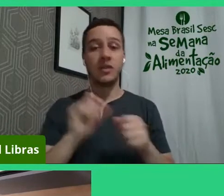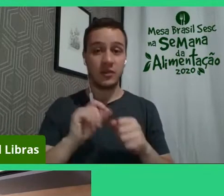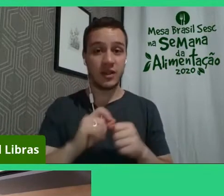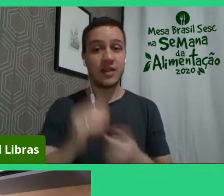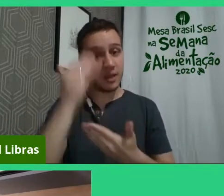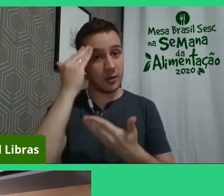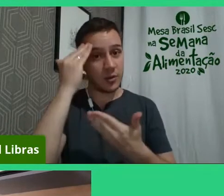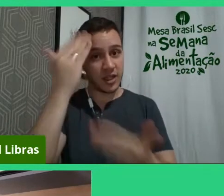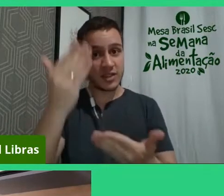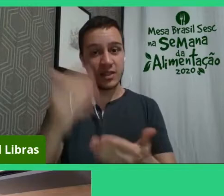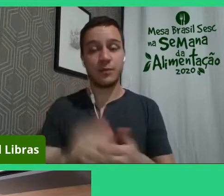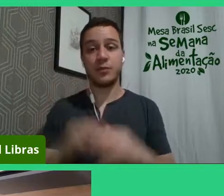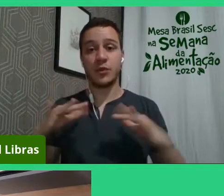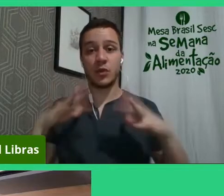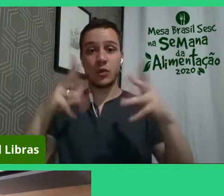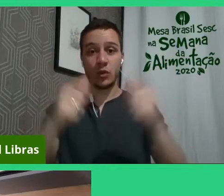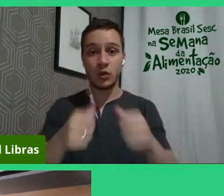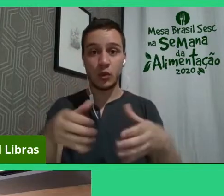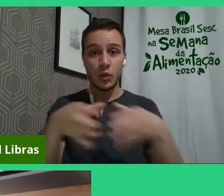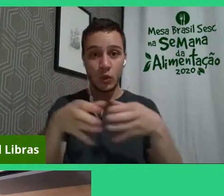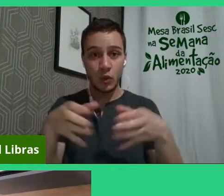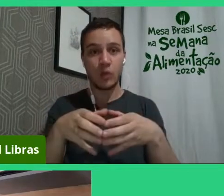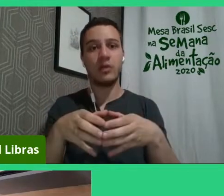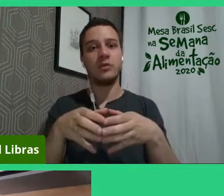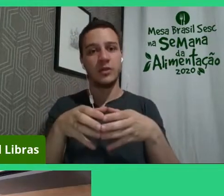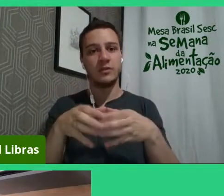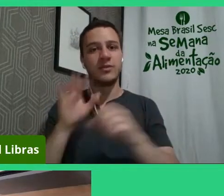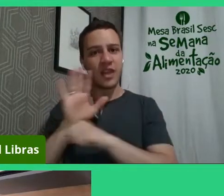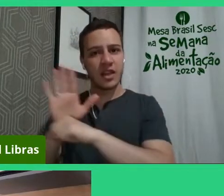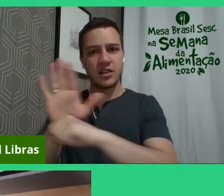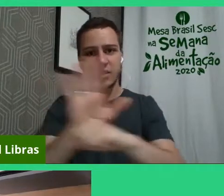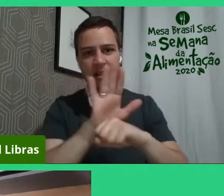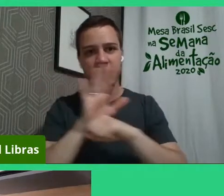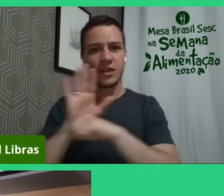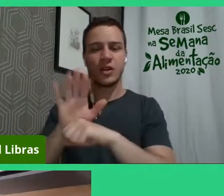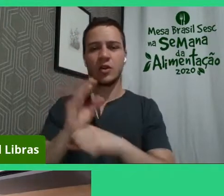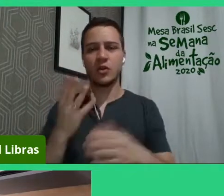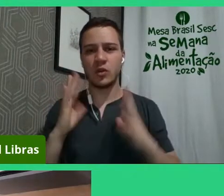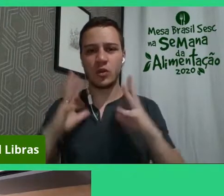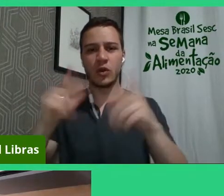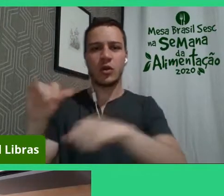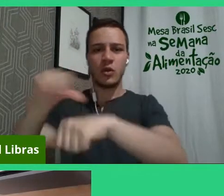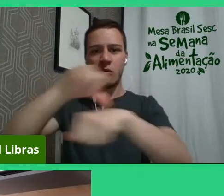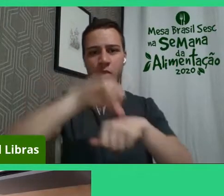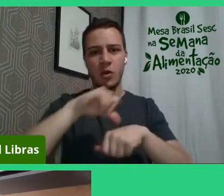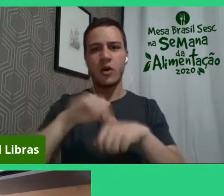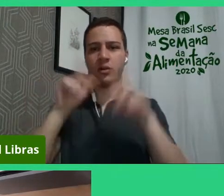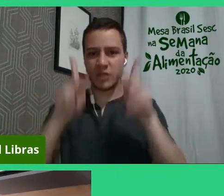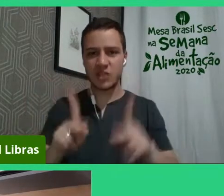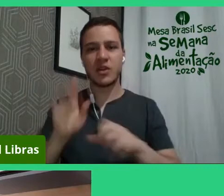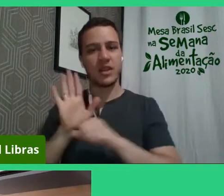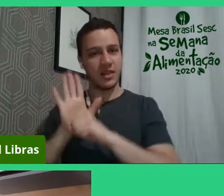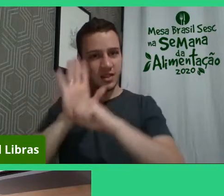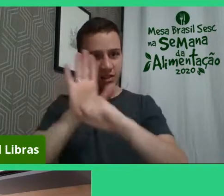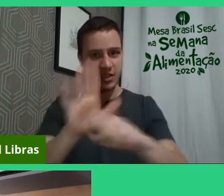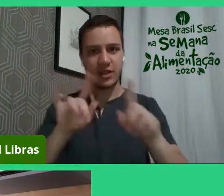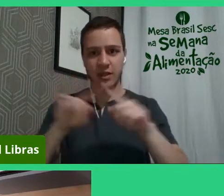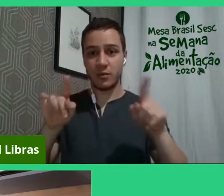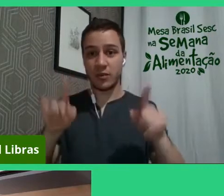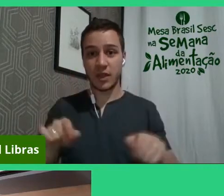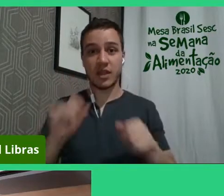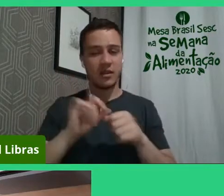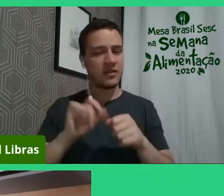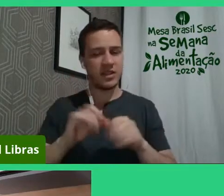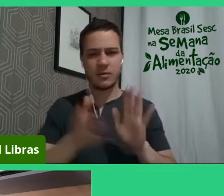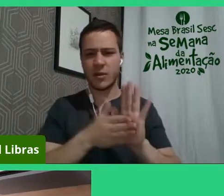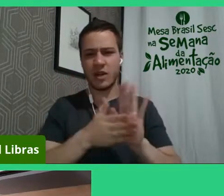rede, né, de solidariedade do Mesa Brasil, todos os gestores, todos os colaboradores que fazem, né, todo esse